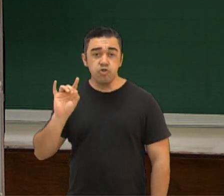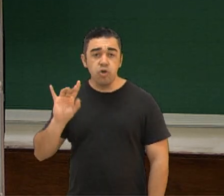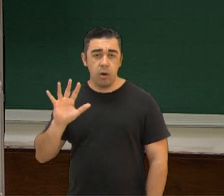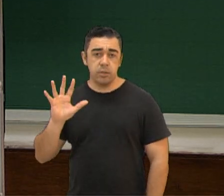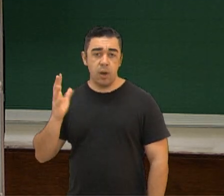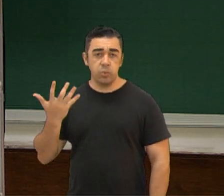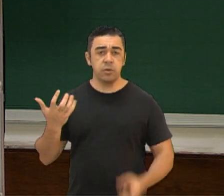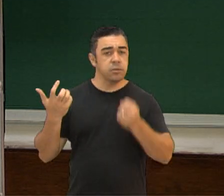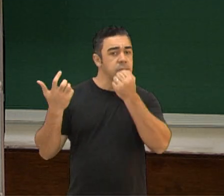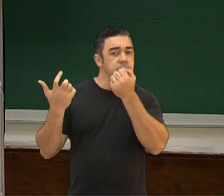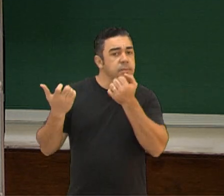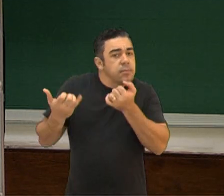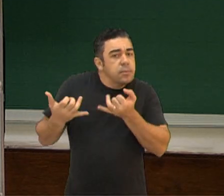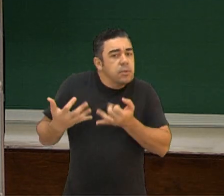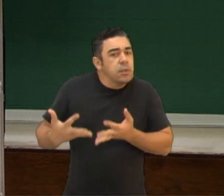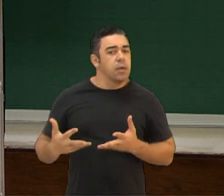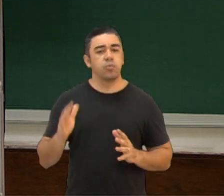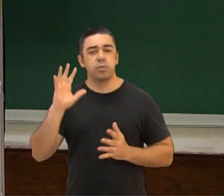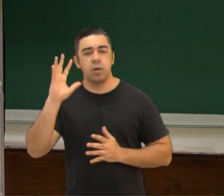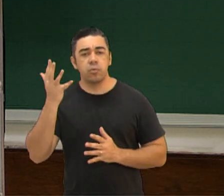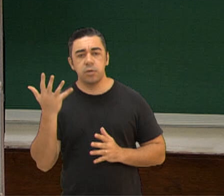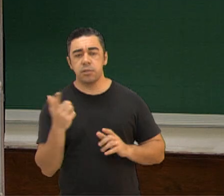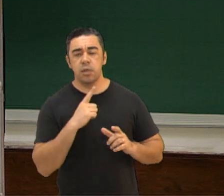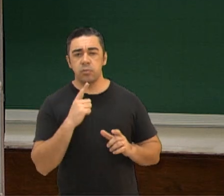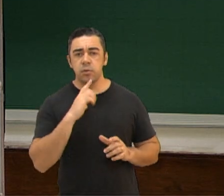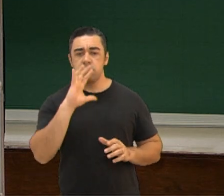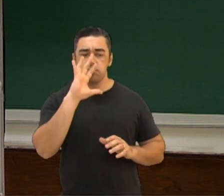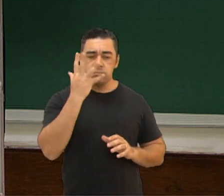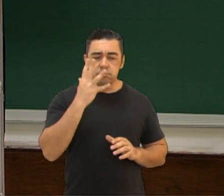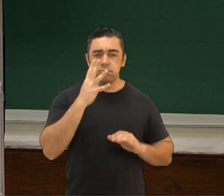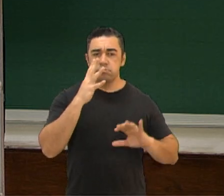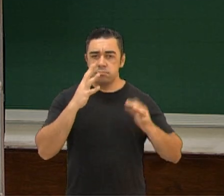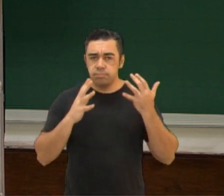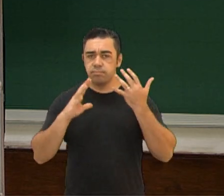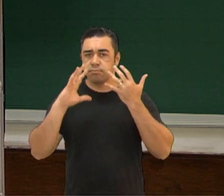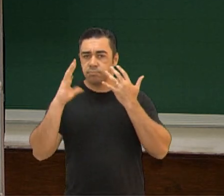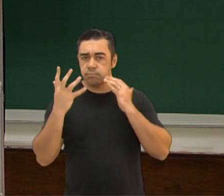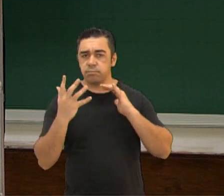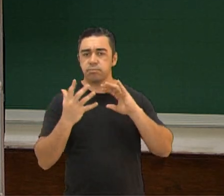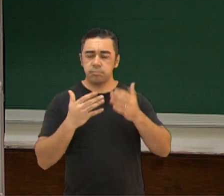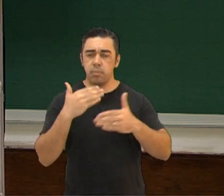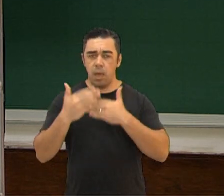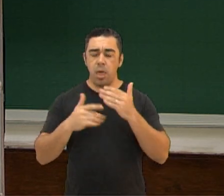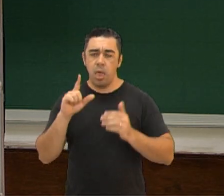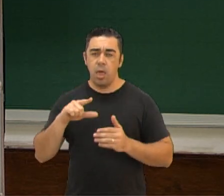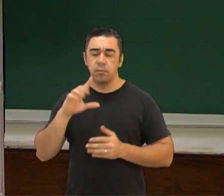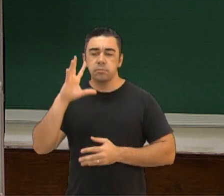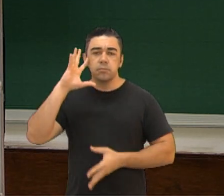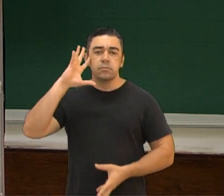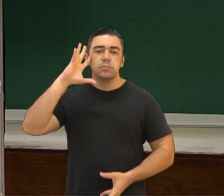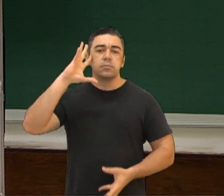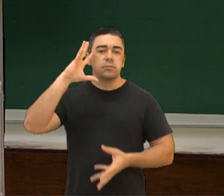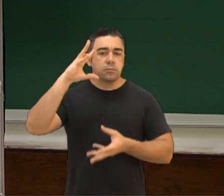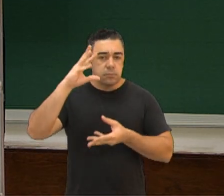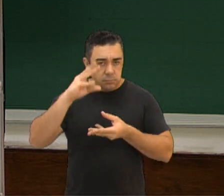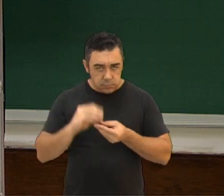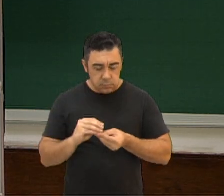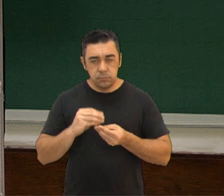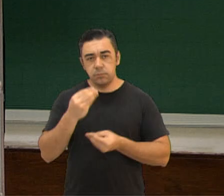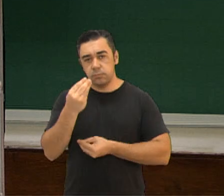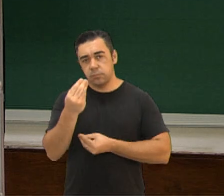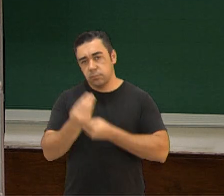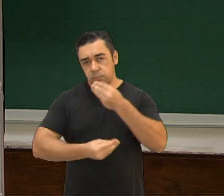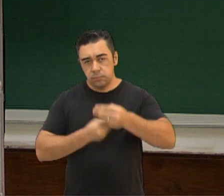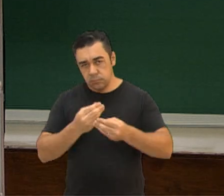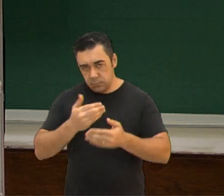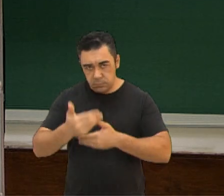acontecendo naquele cenário, né? Quais são as cenas que estão em volta dos personagens, que contribuem para o entendimento do enredo e do que está